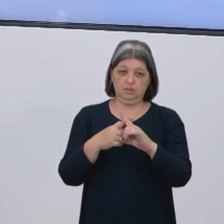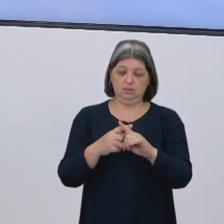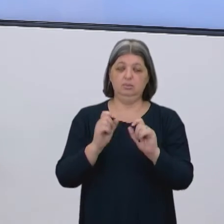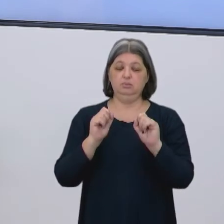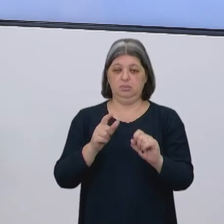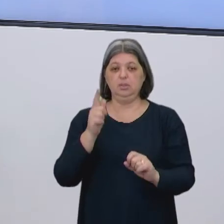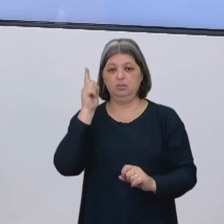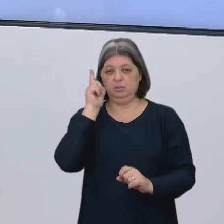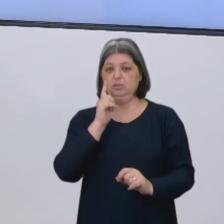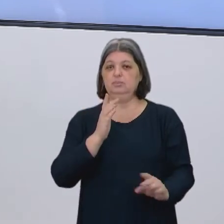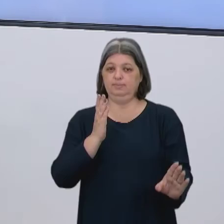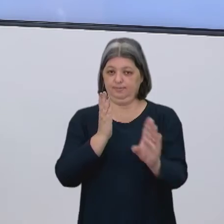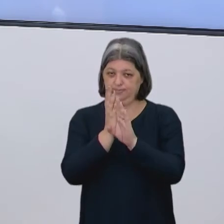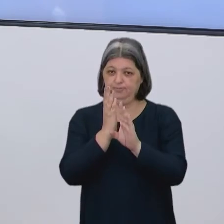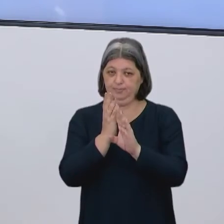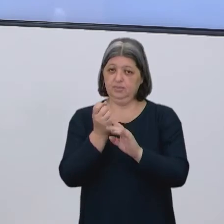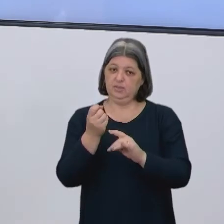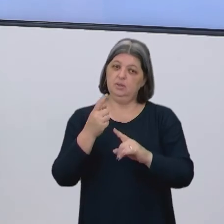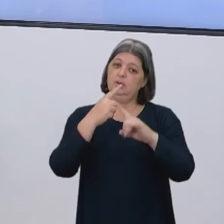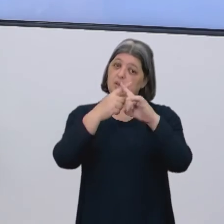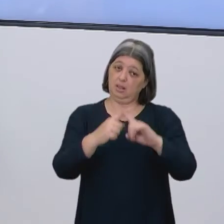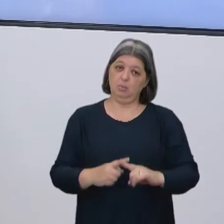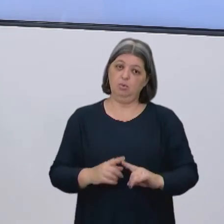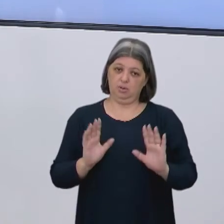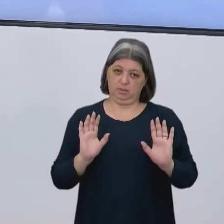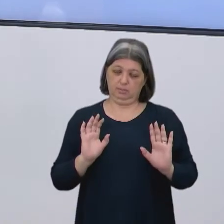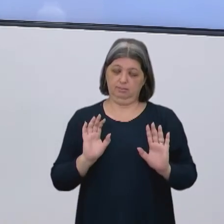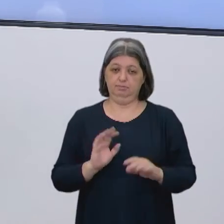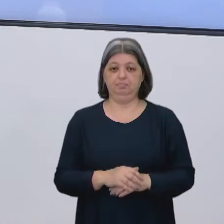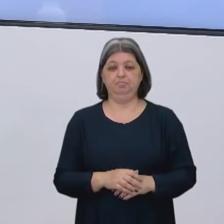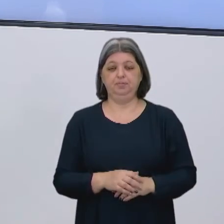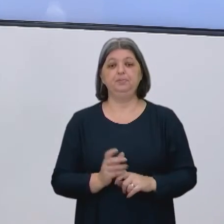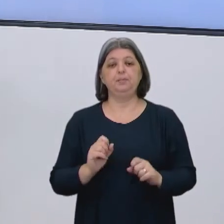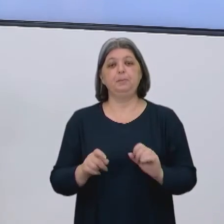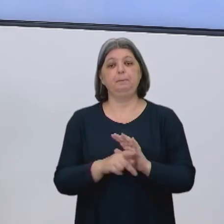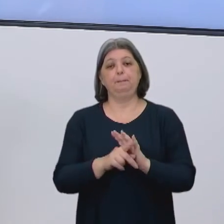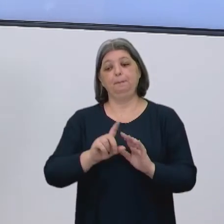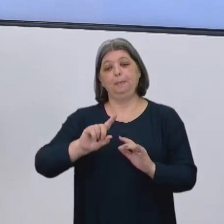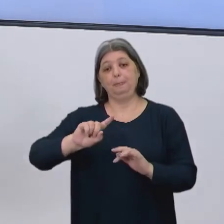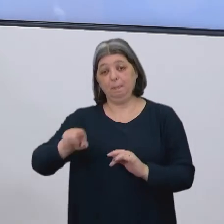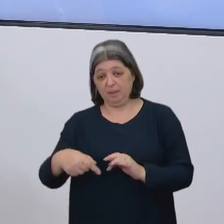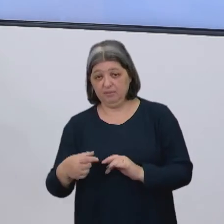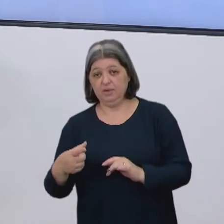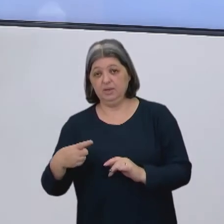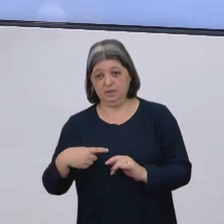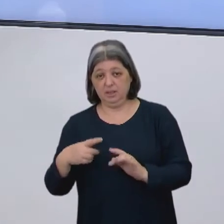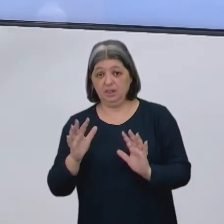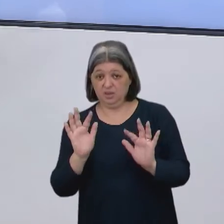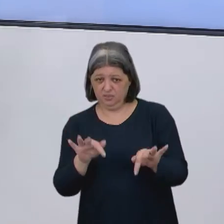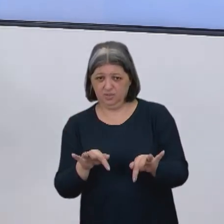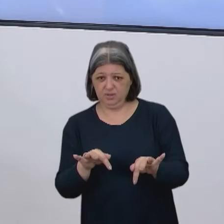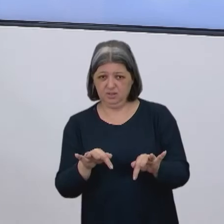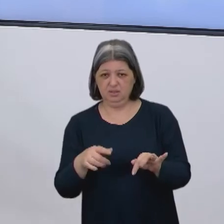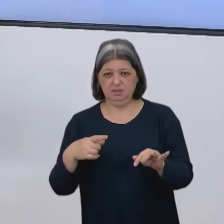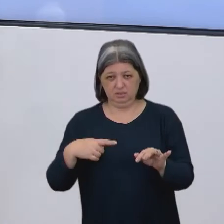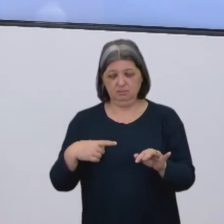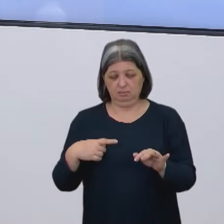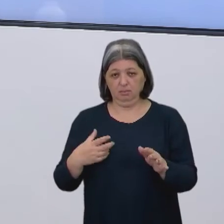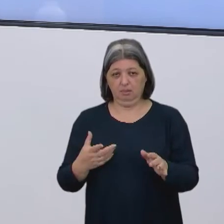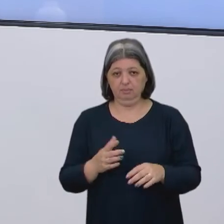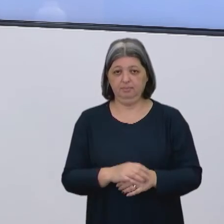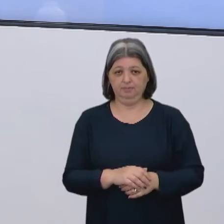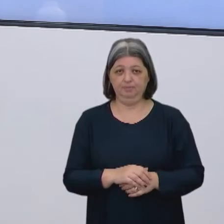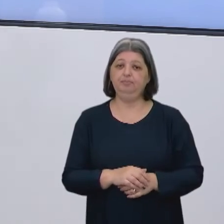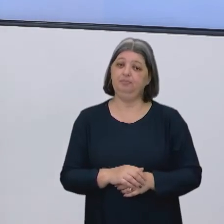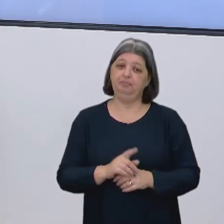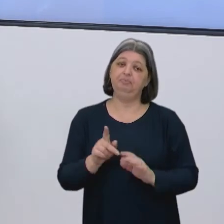número exato. Quando for da tabuada, né? Tá bom. Você pode encontrar um número com vírgula que tem fim, que dá certinho. Pode ter um monte de casa, mas tem fim.